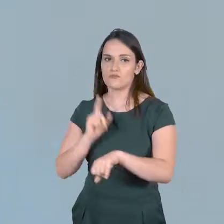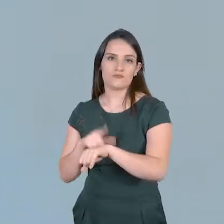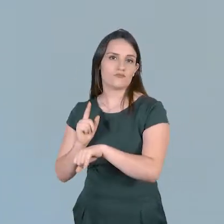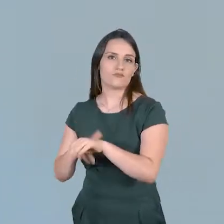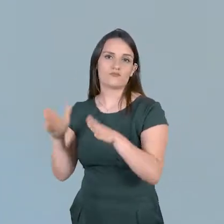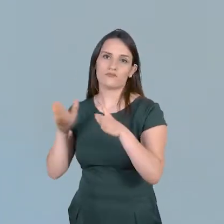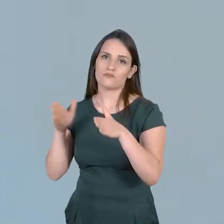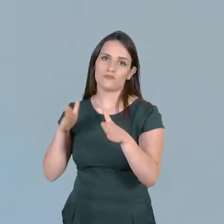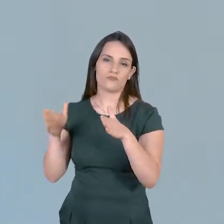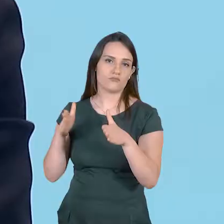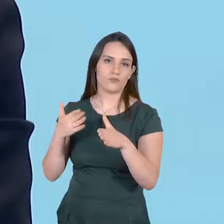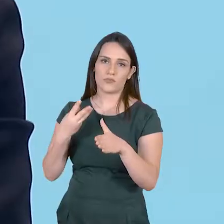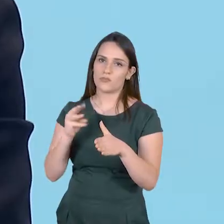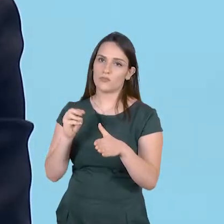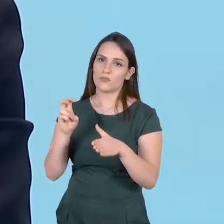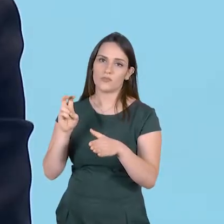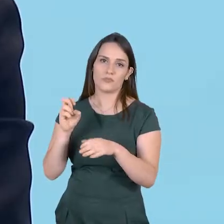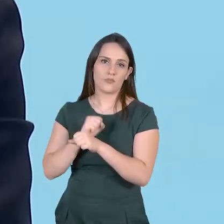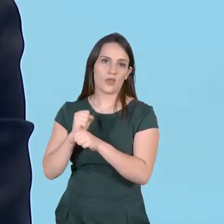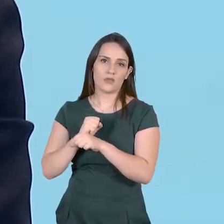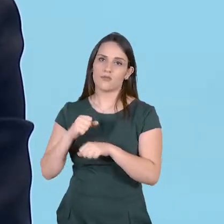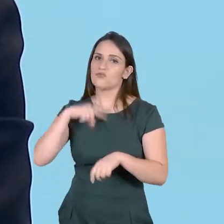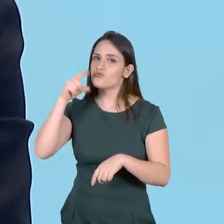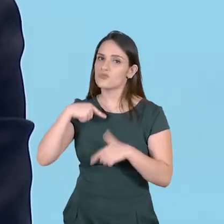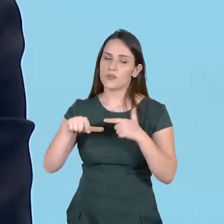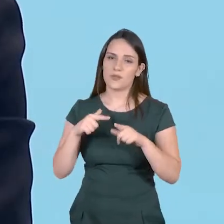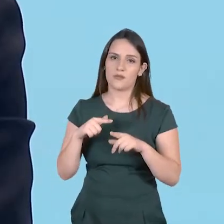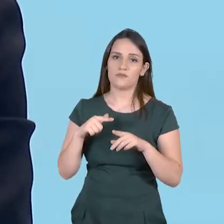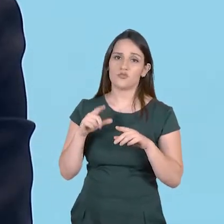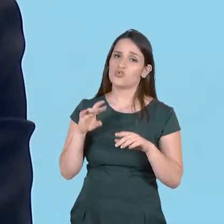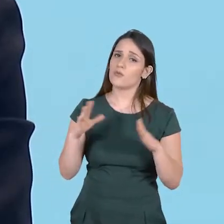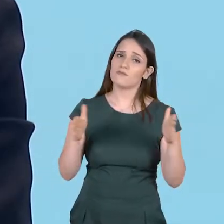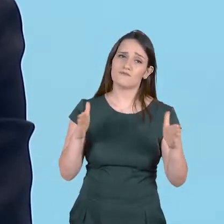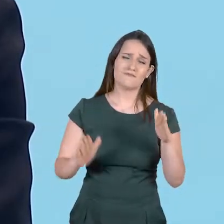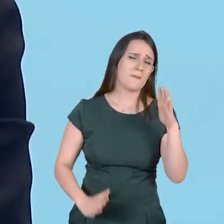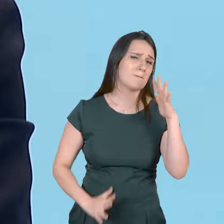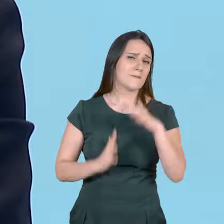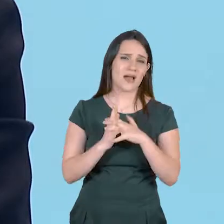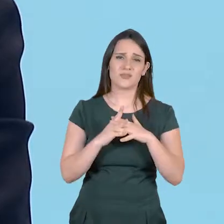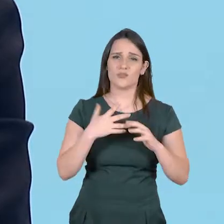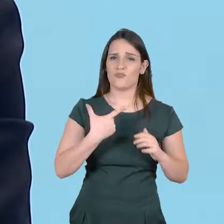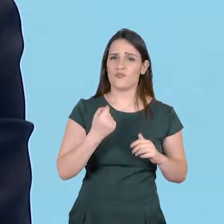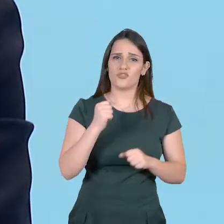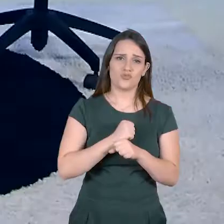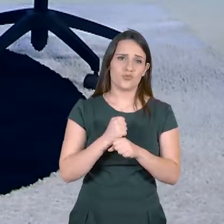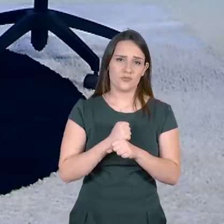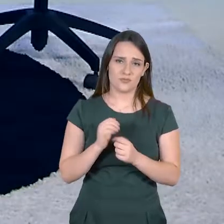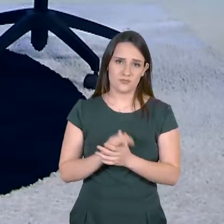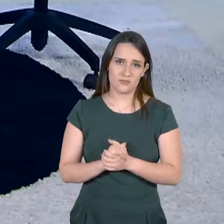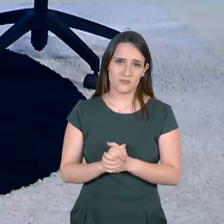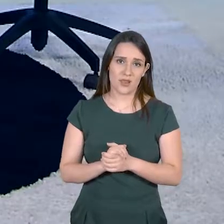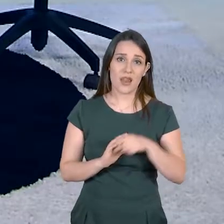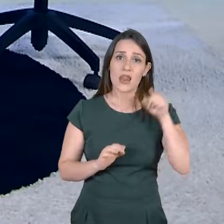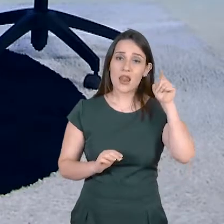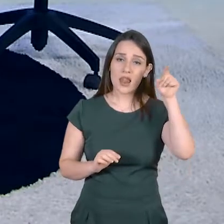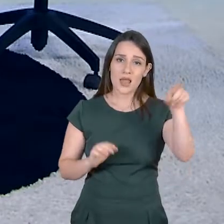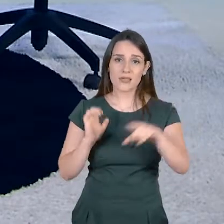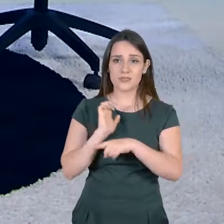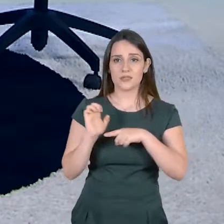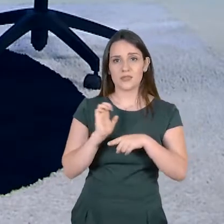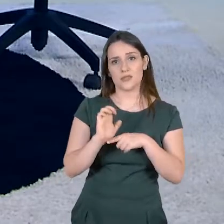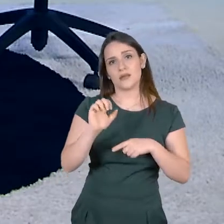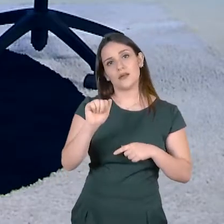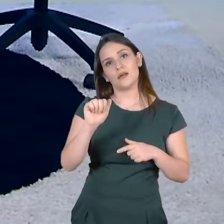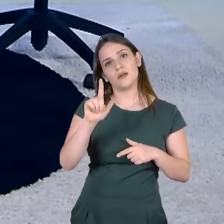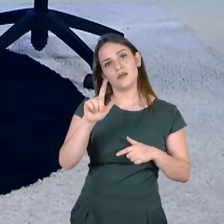de 20 anos. Isso porque no estado de Alagoas, a expectativa de vida é de 58 anos, né? Então, isso numa média geral